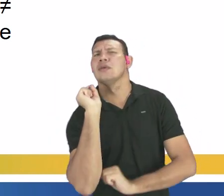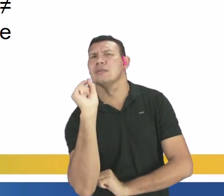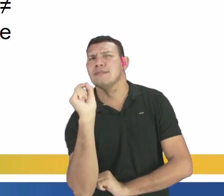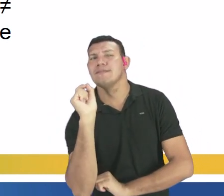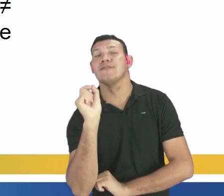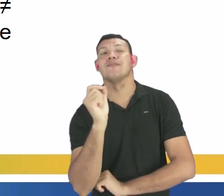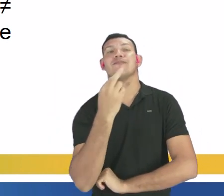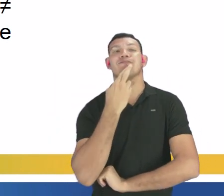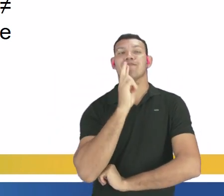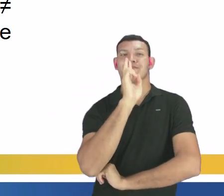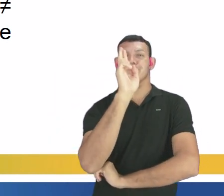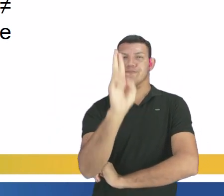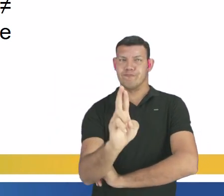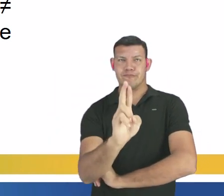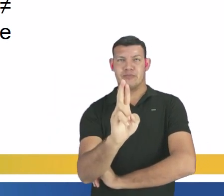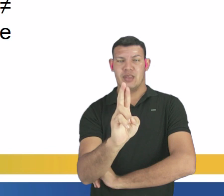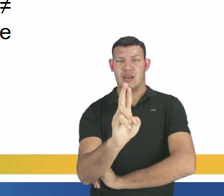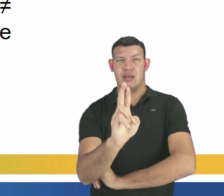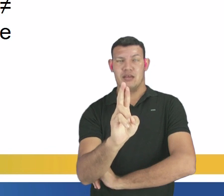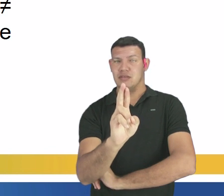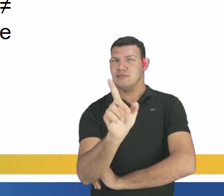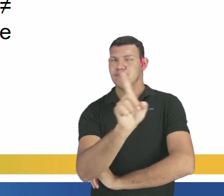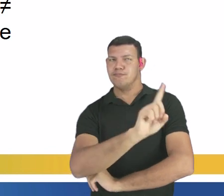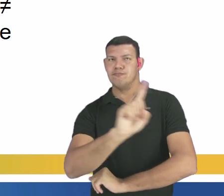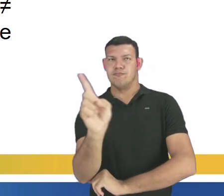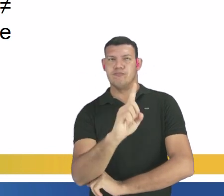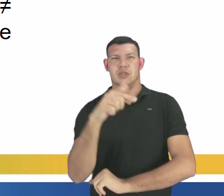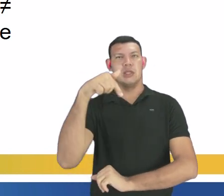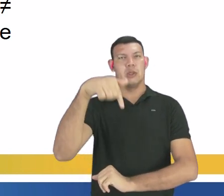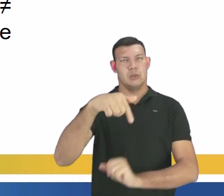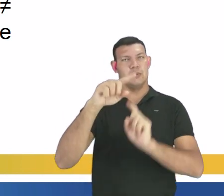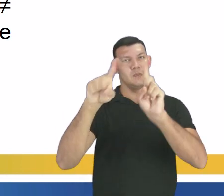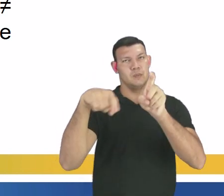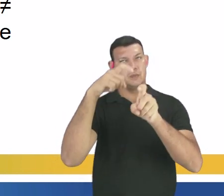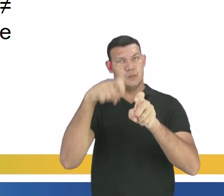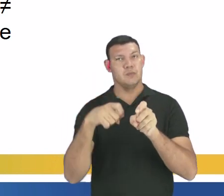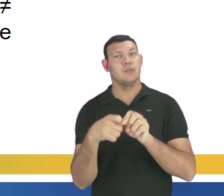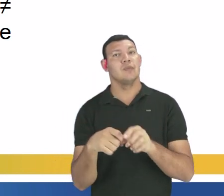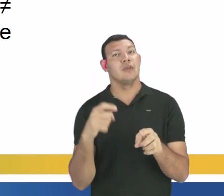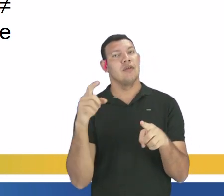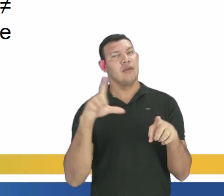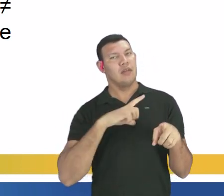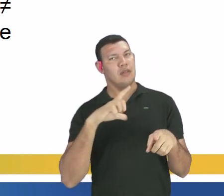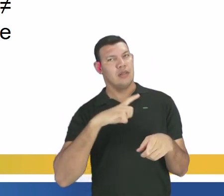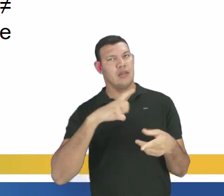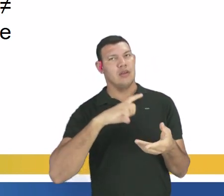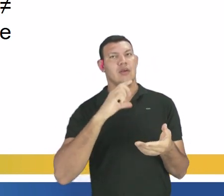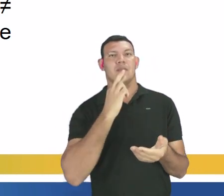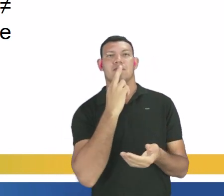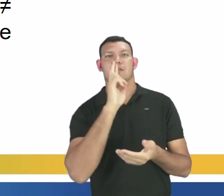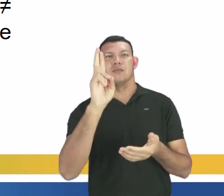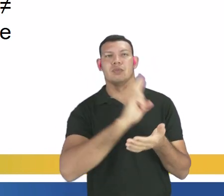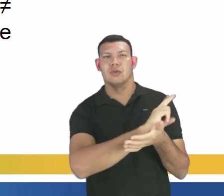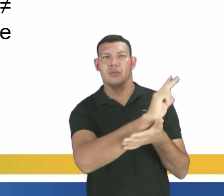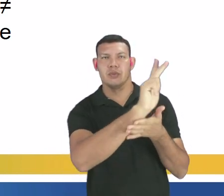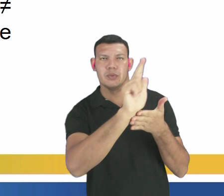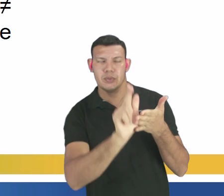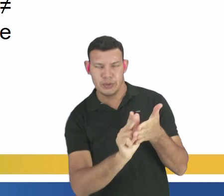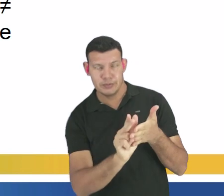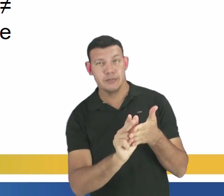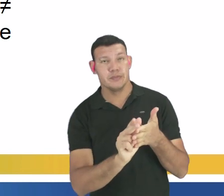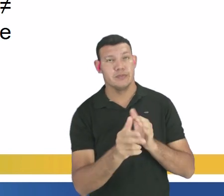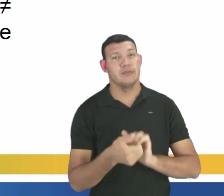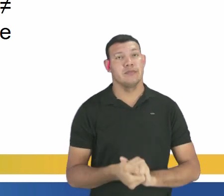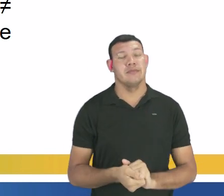raiz não é raiz de q de x, e garante que a multiplicidade da raiz r não é